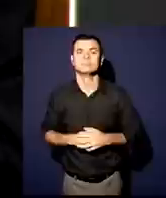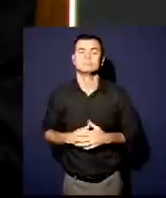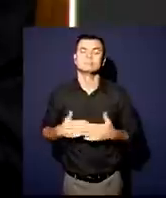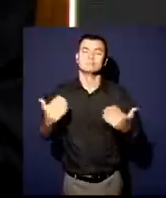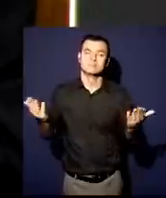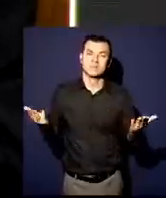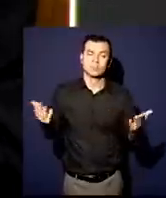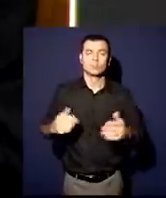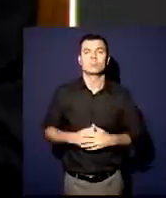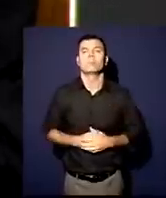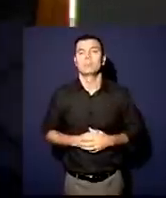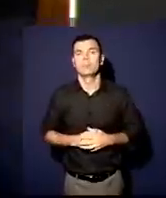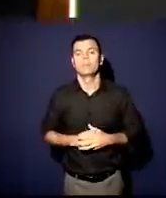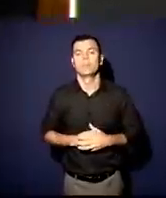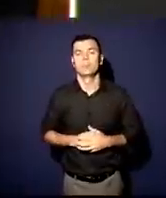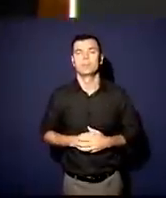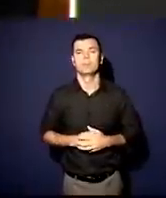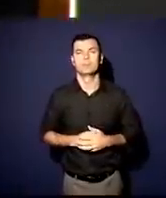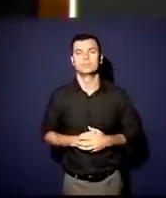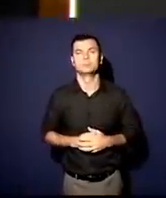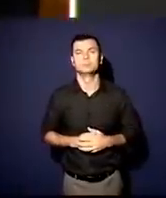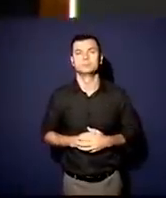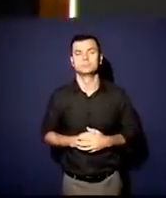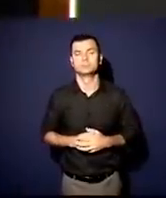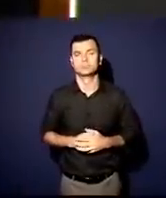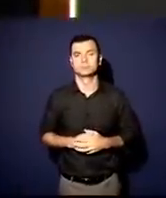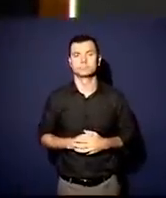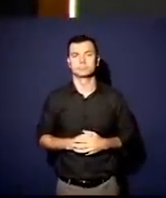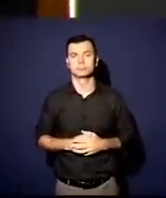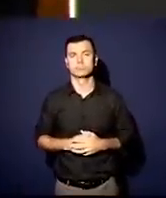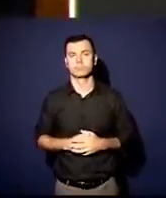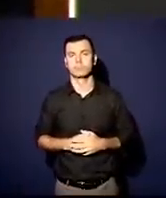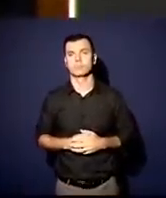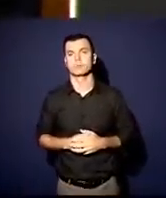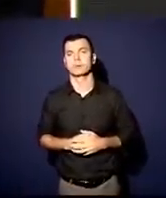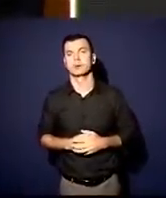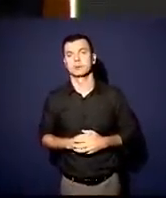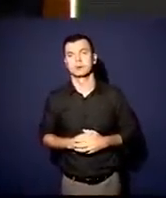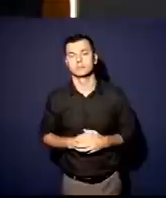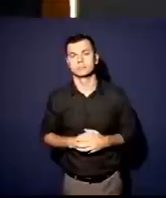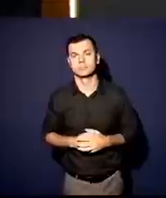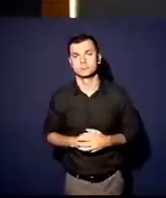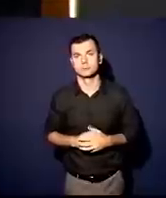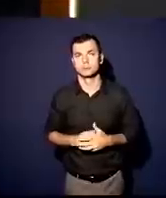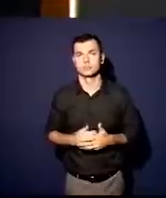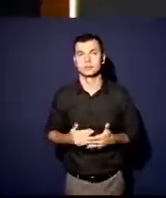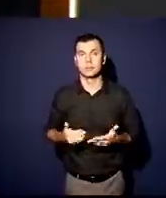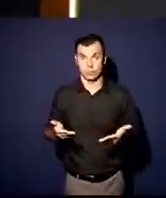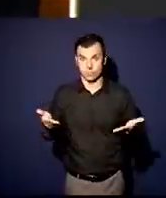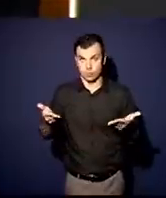Bom, eu acho que a gente está vivendo um momento onde